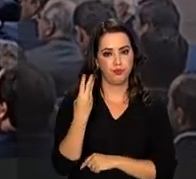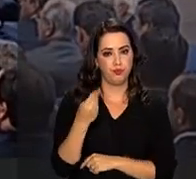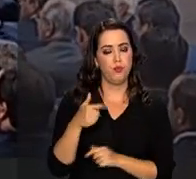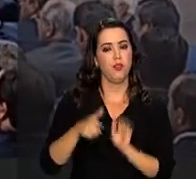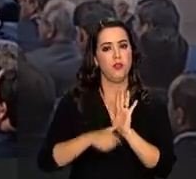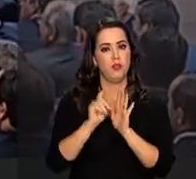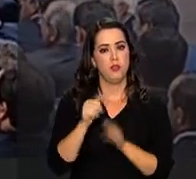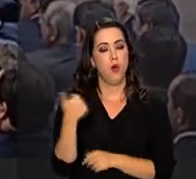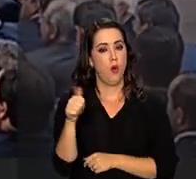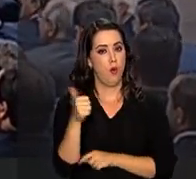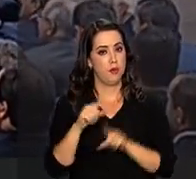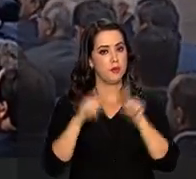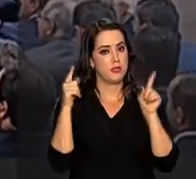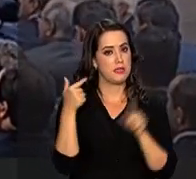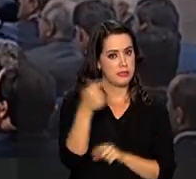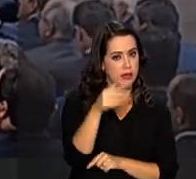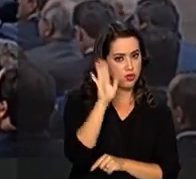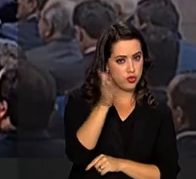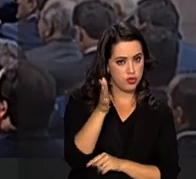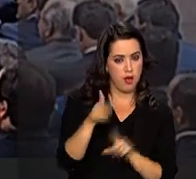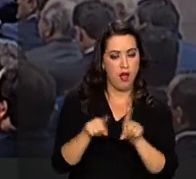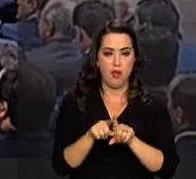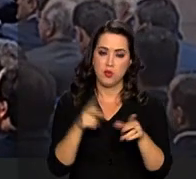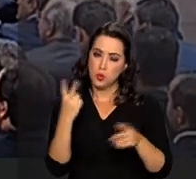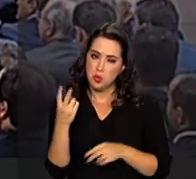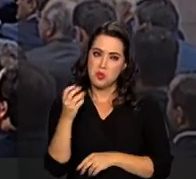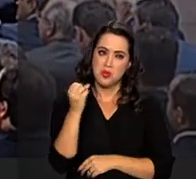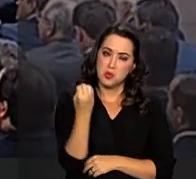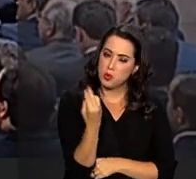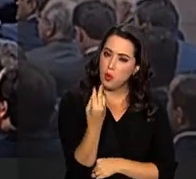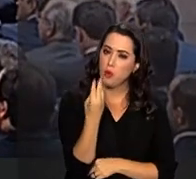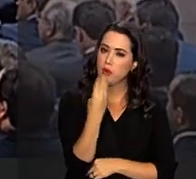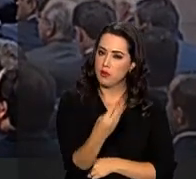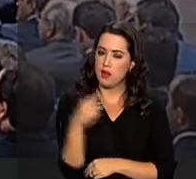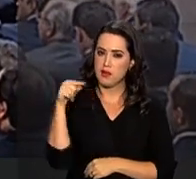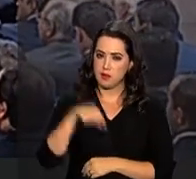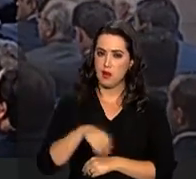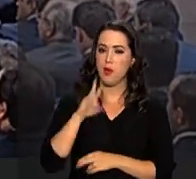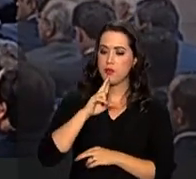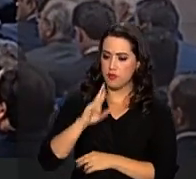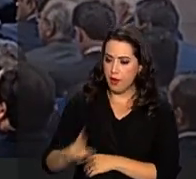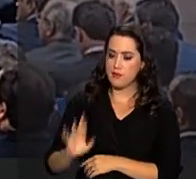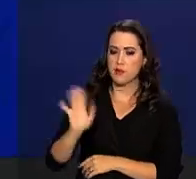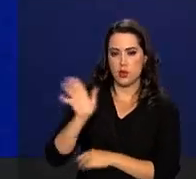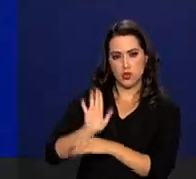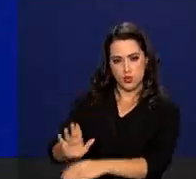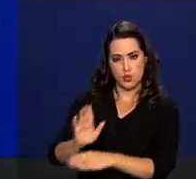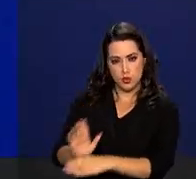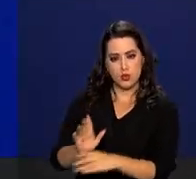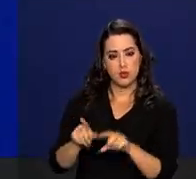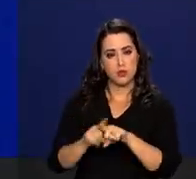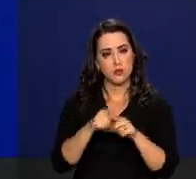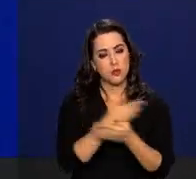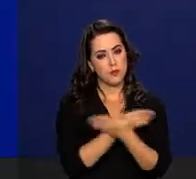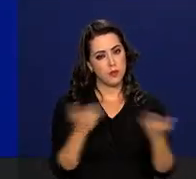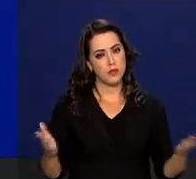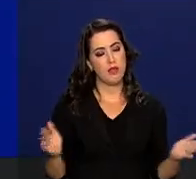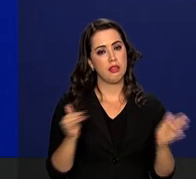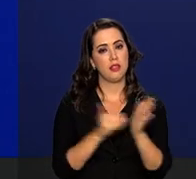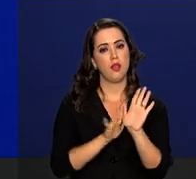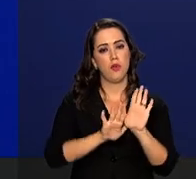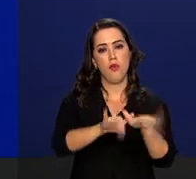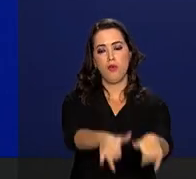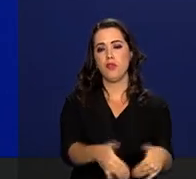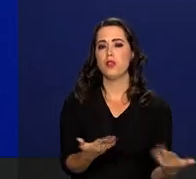foram preenchidas, mais 2 ou 3 agora. Mas quem sabe, viu, Vladimir, Paulo e todos, quem sabe até o